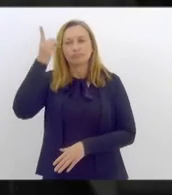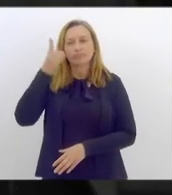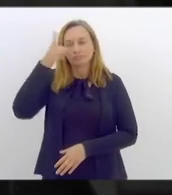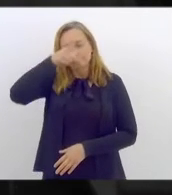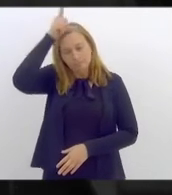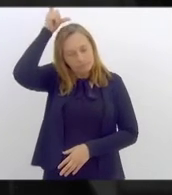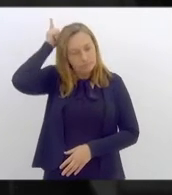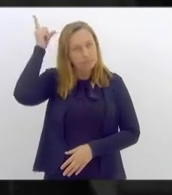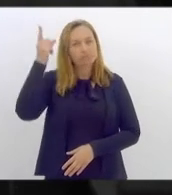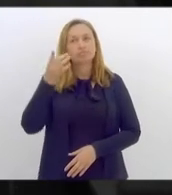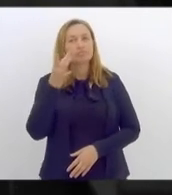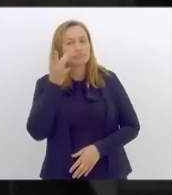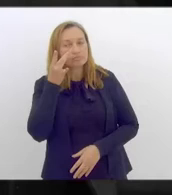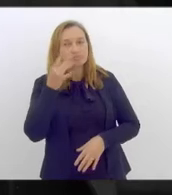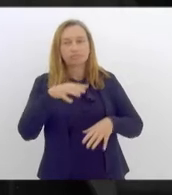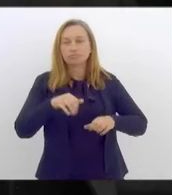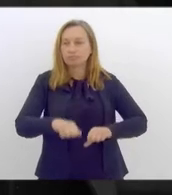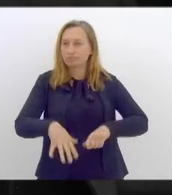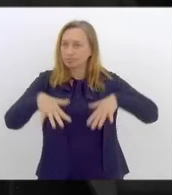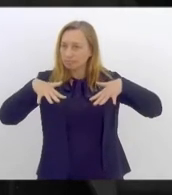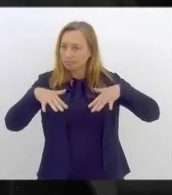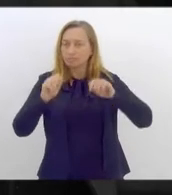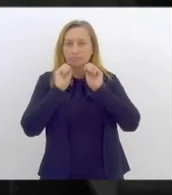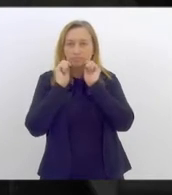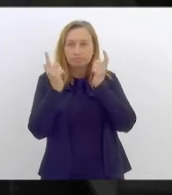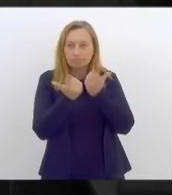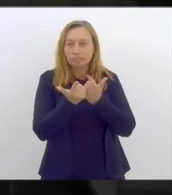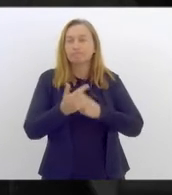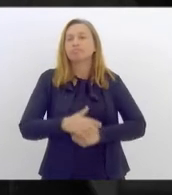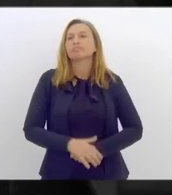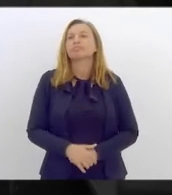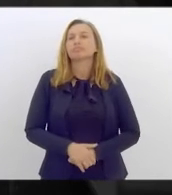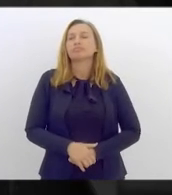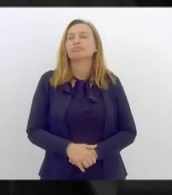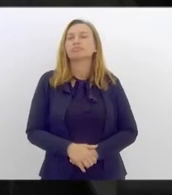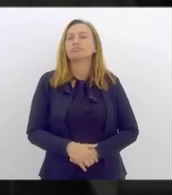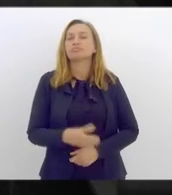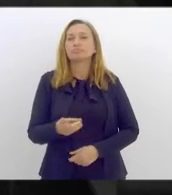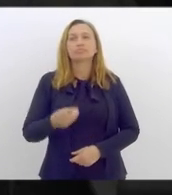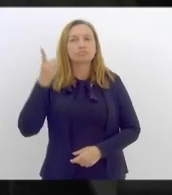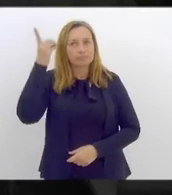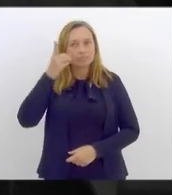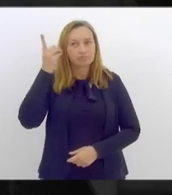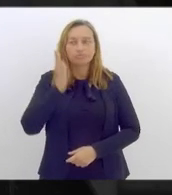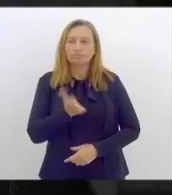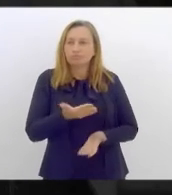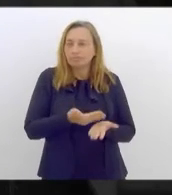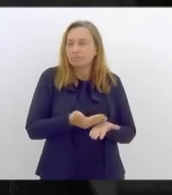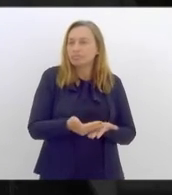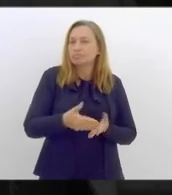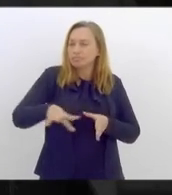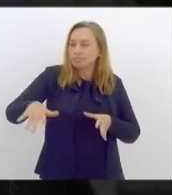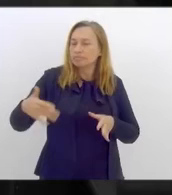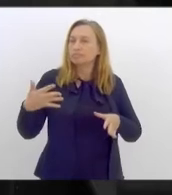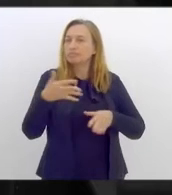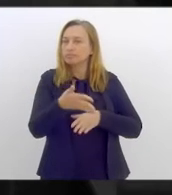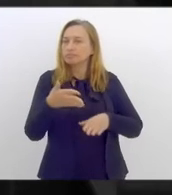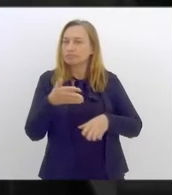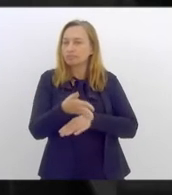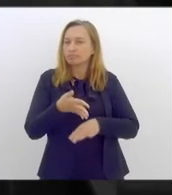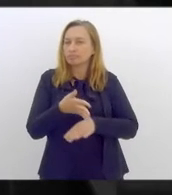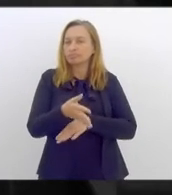físico presencial da alerj do Edifício Costa deputados e deputados que já começam a ingressar no plenário virtual